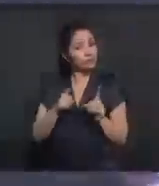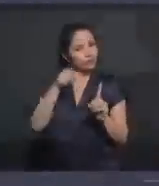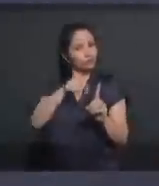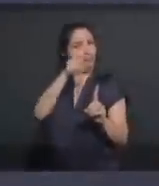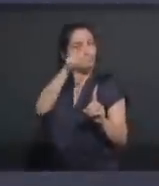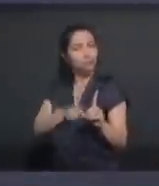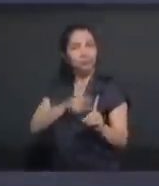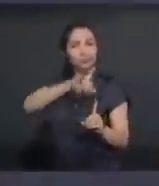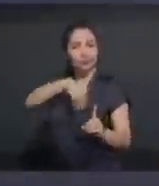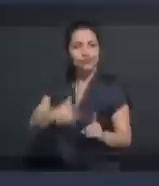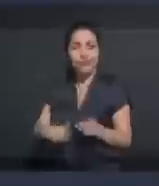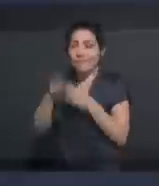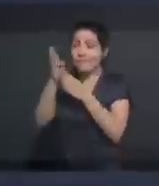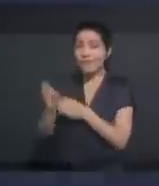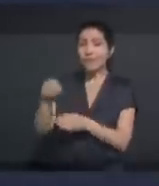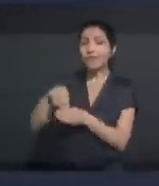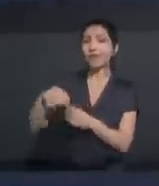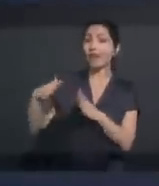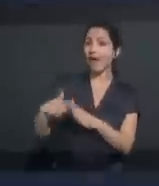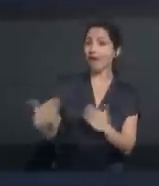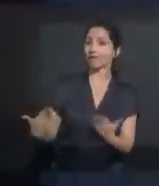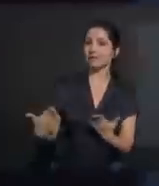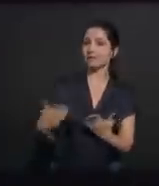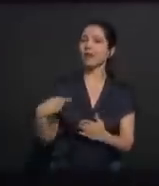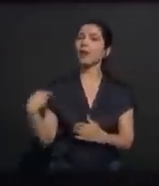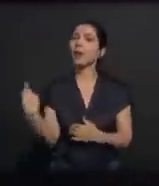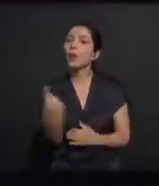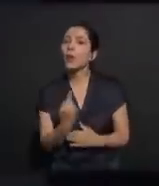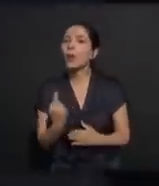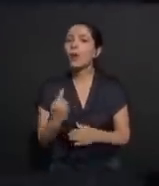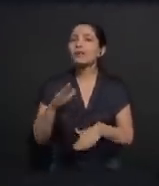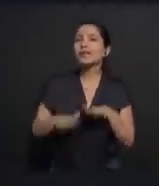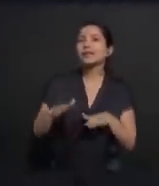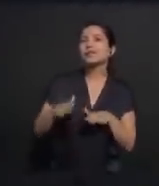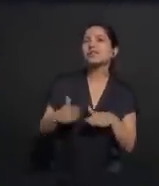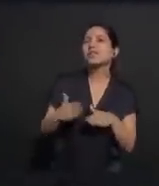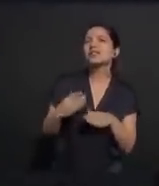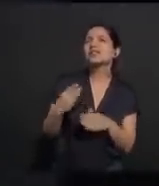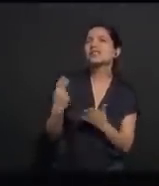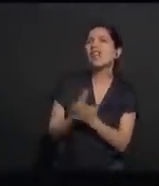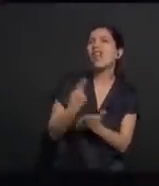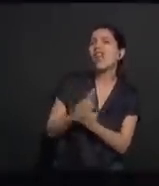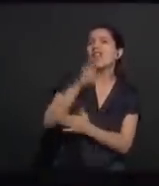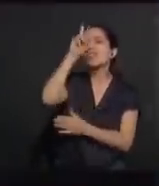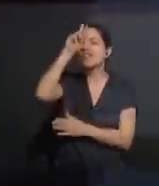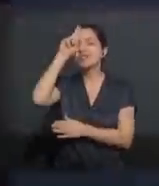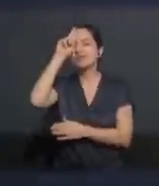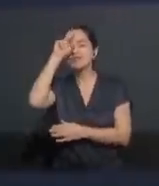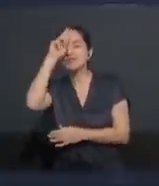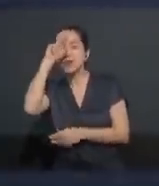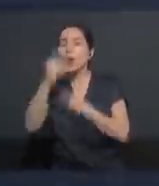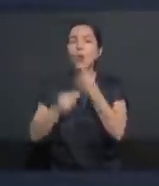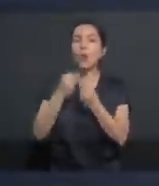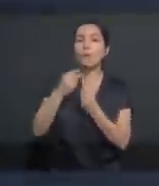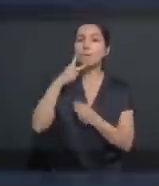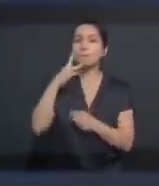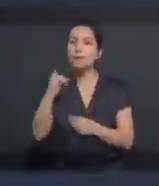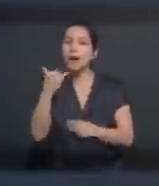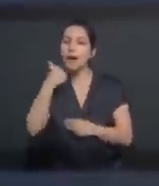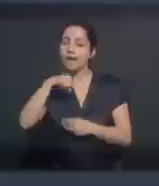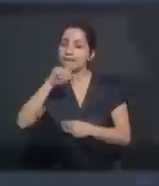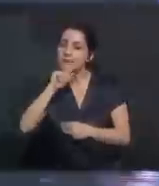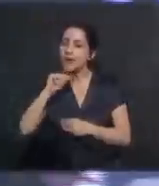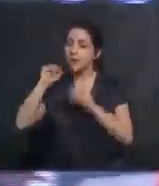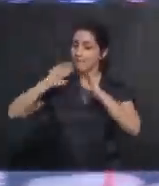casa. Sabe aonde nós estamos tomando pau? É nas pequenas ordens que um pai e uma mãe dá que a gente não obedece. É nas tarefas do lar que a gente não